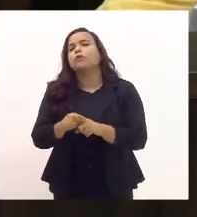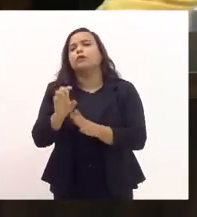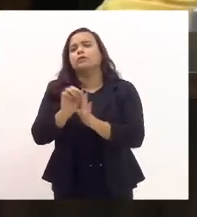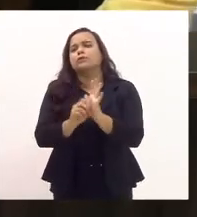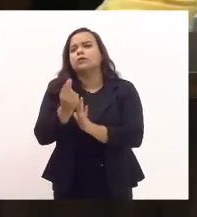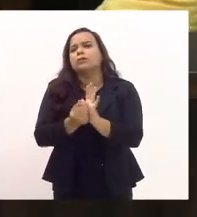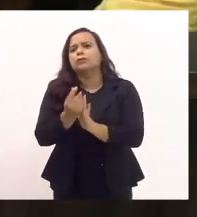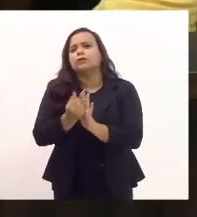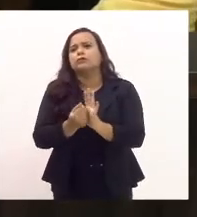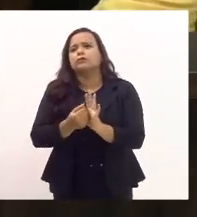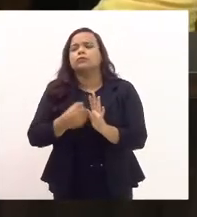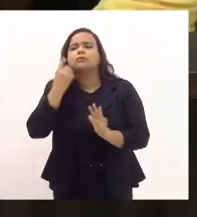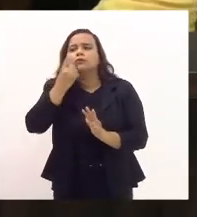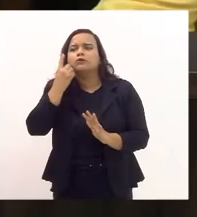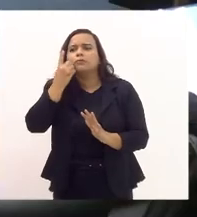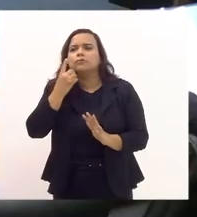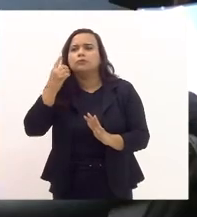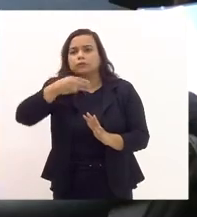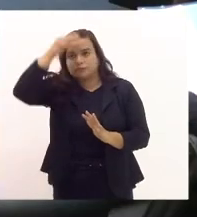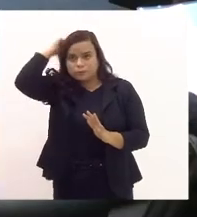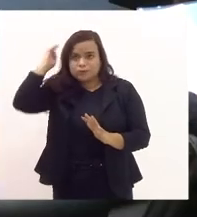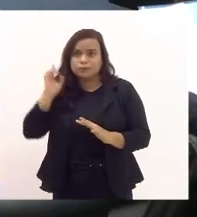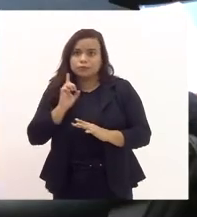Deputado Márcio Pacheco